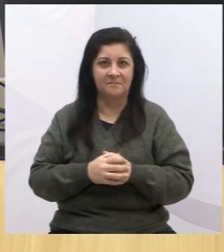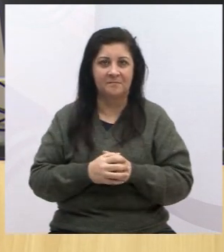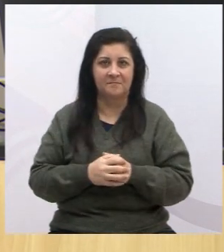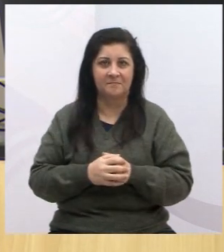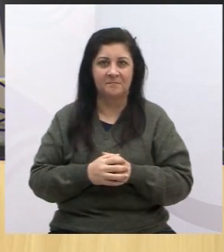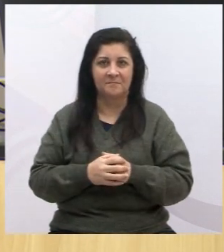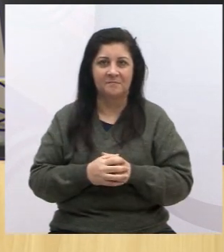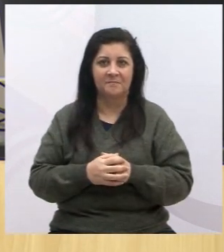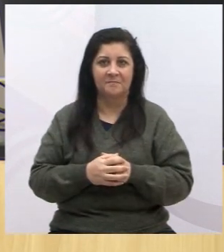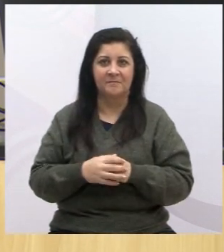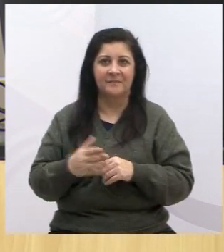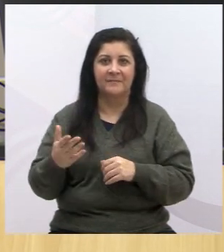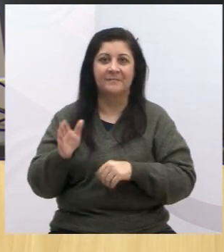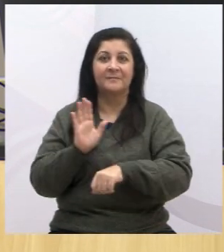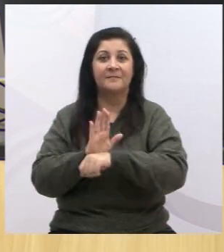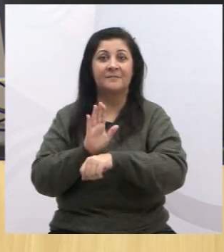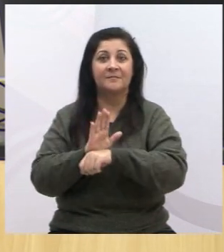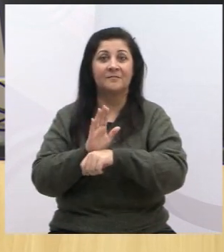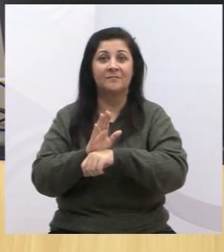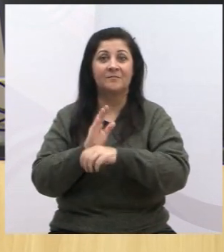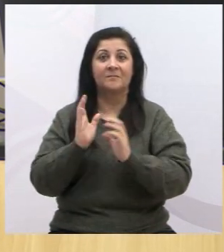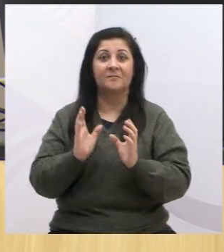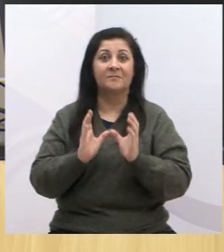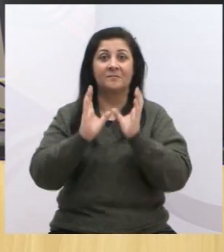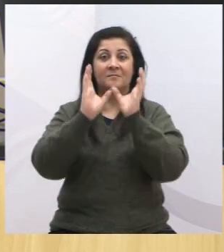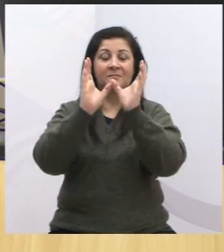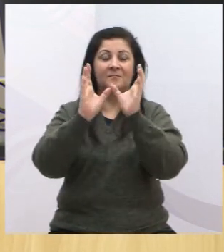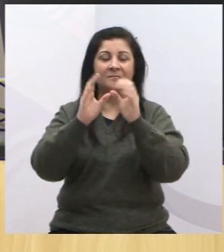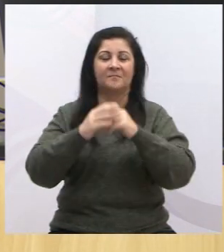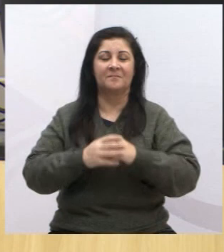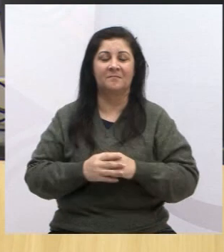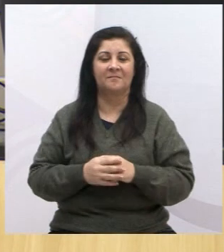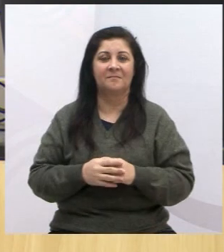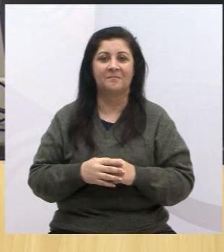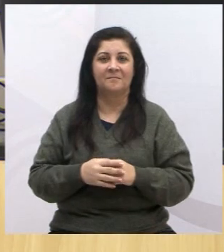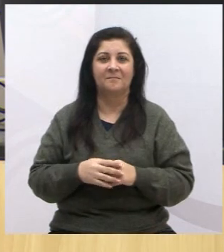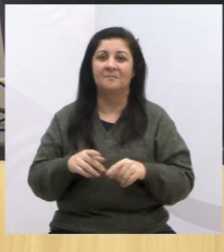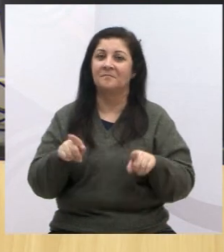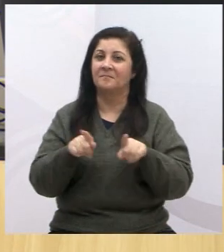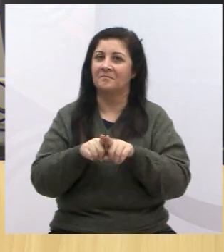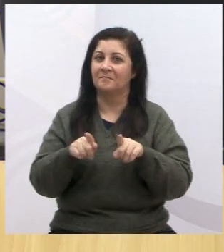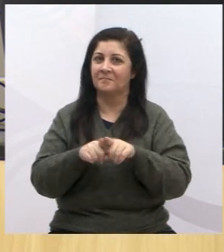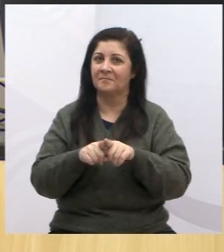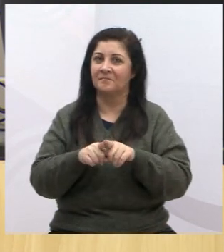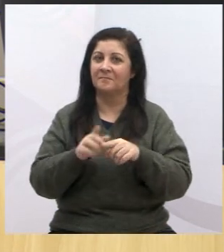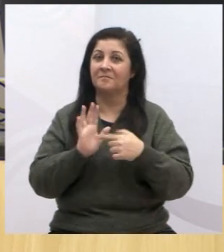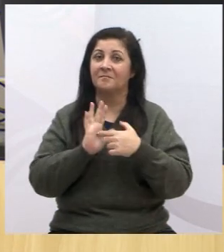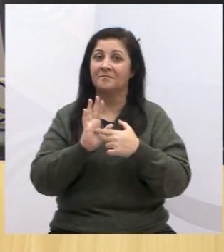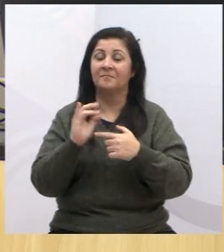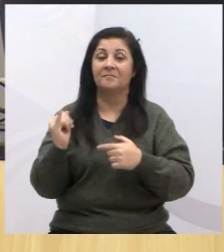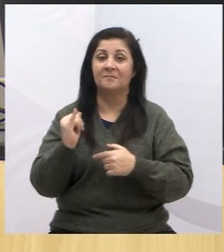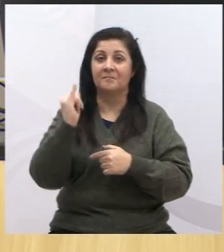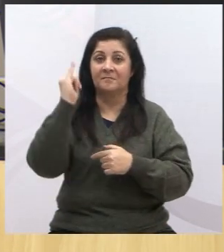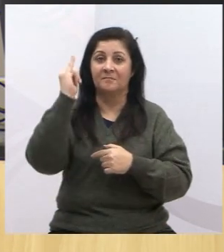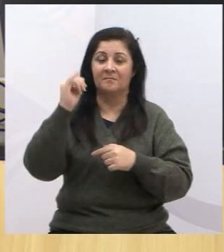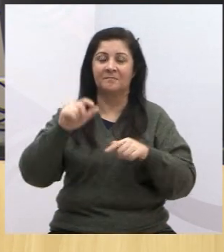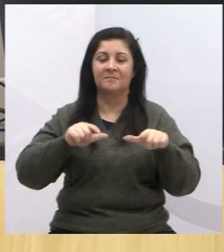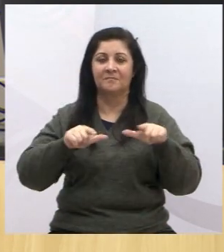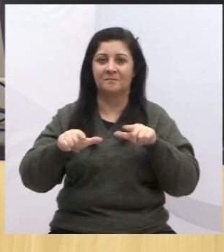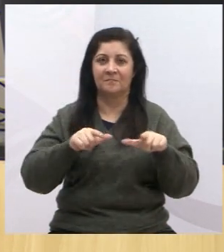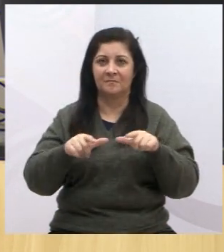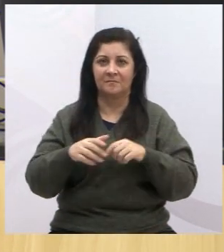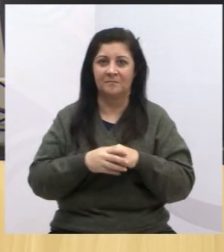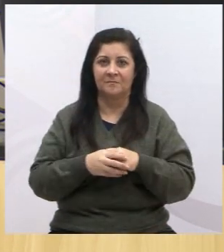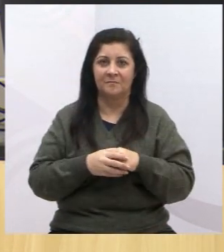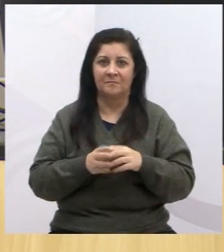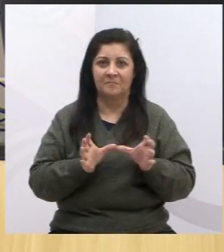tão importante colocação nessa competição pelo altíssimo nível. Por isso, ressaltamos também o trabalho e preparação imposta pela